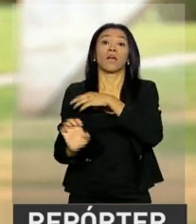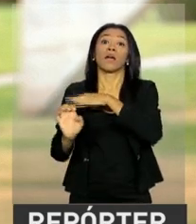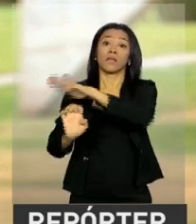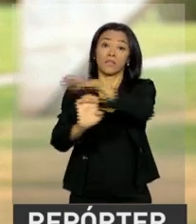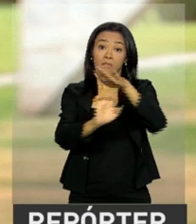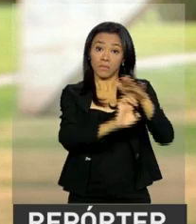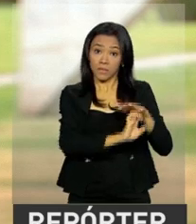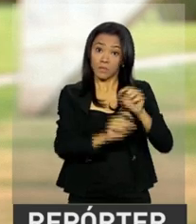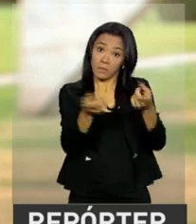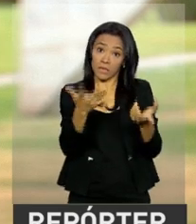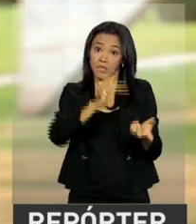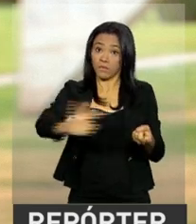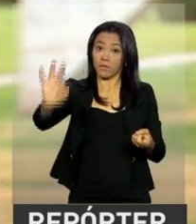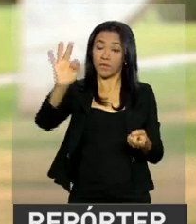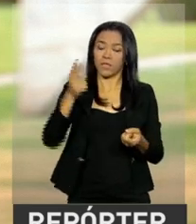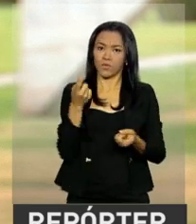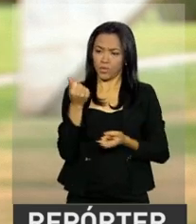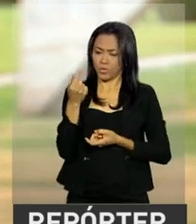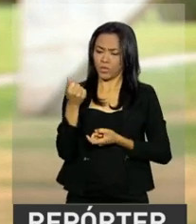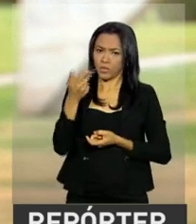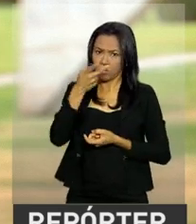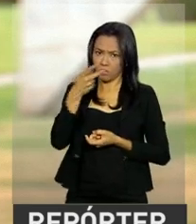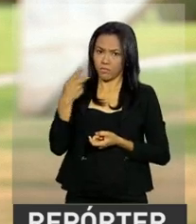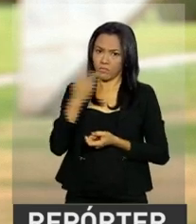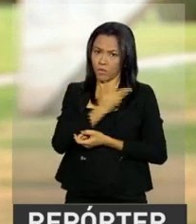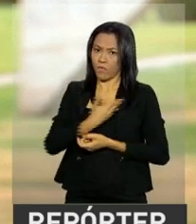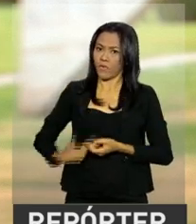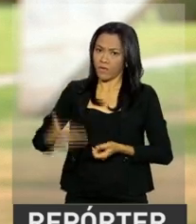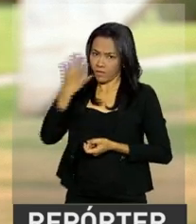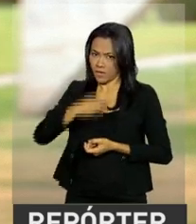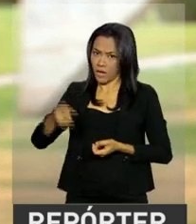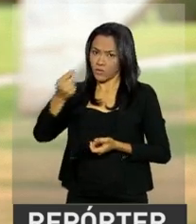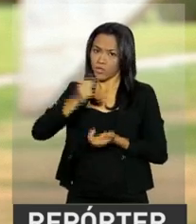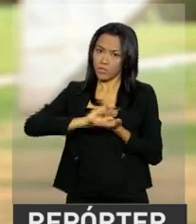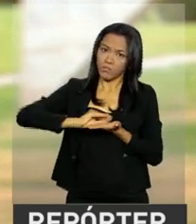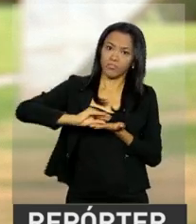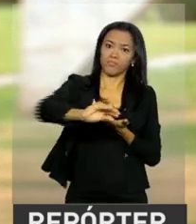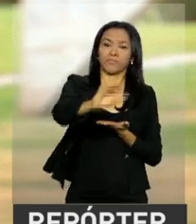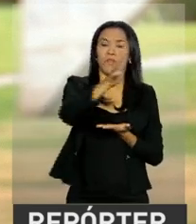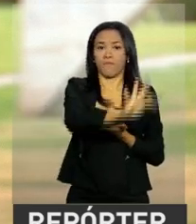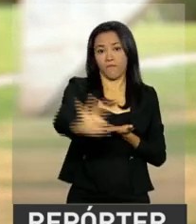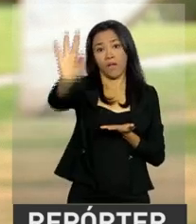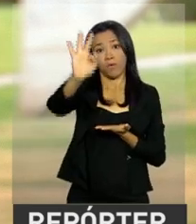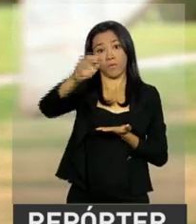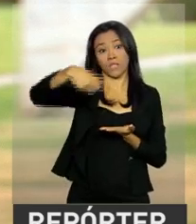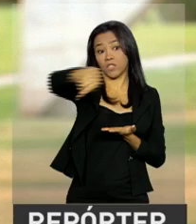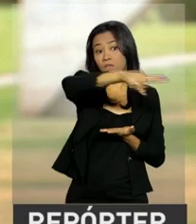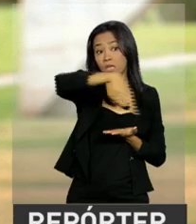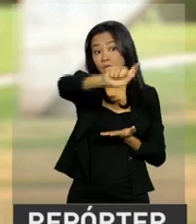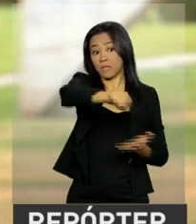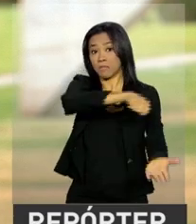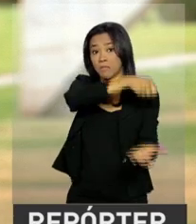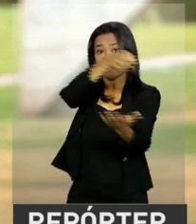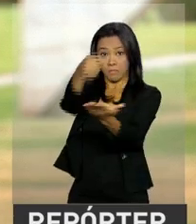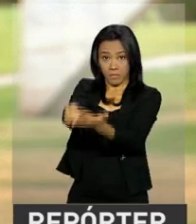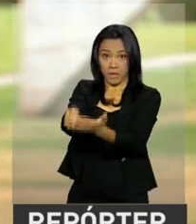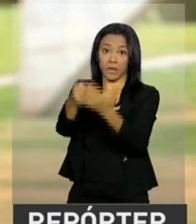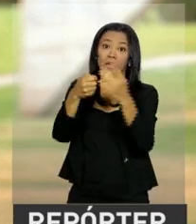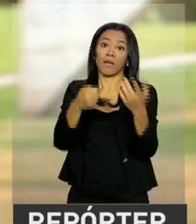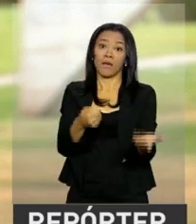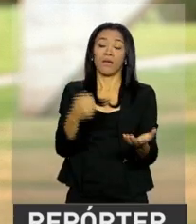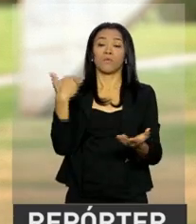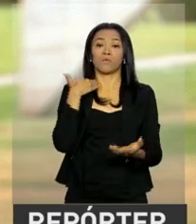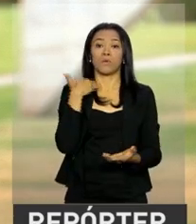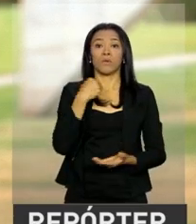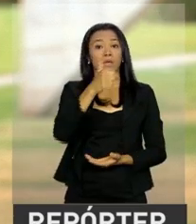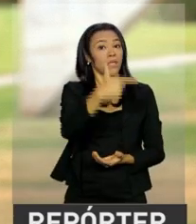ela vai transferir da União para as instituições de ensino superior a obrigação de remunerar os bancos. É uma remuneração de